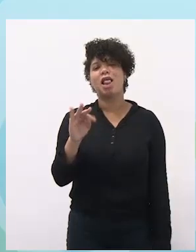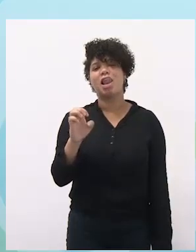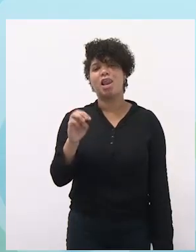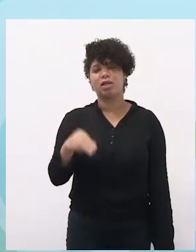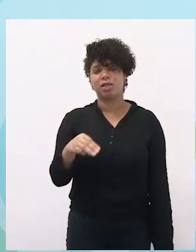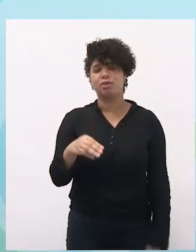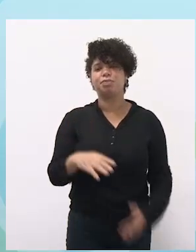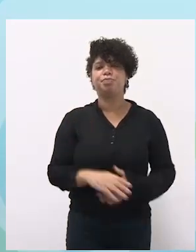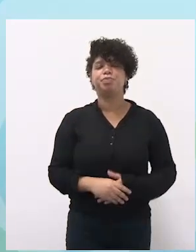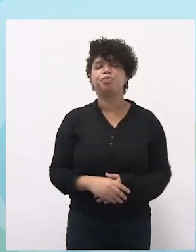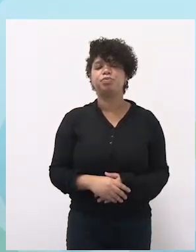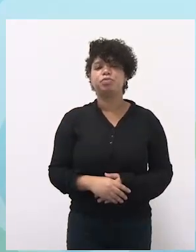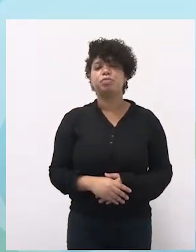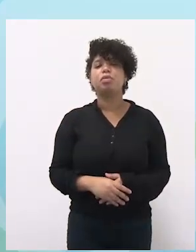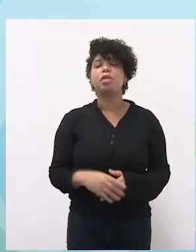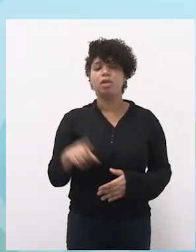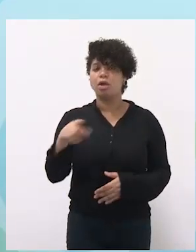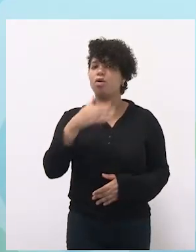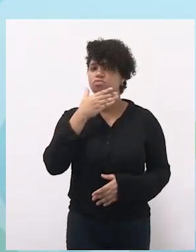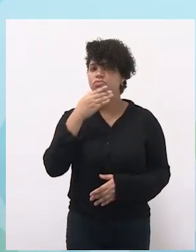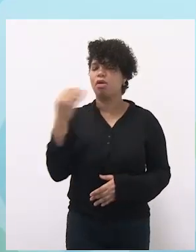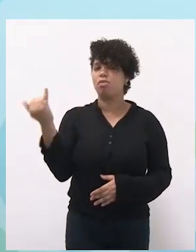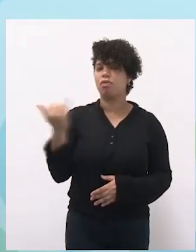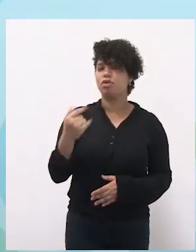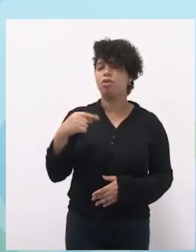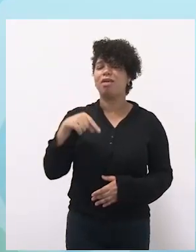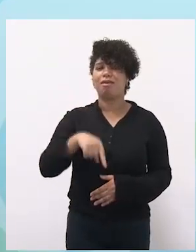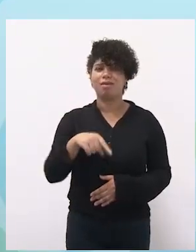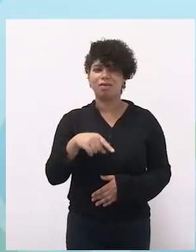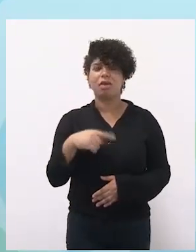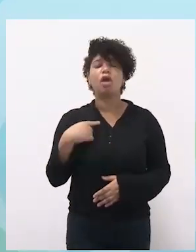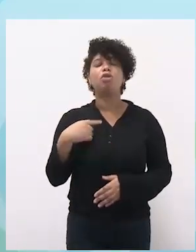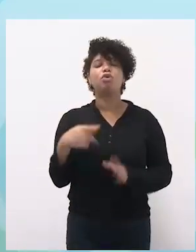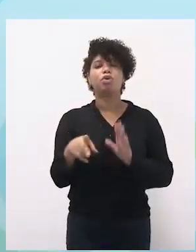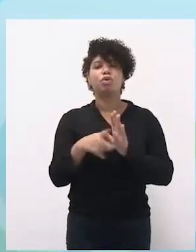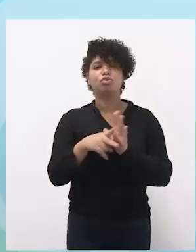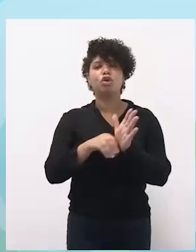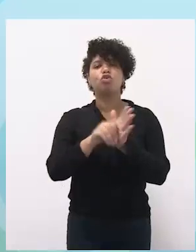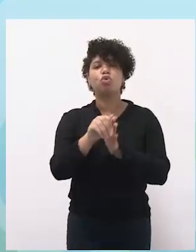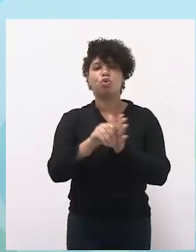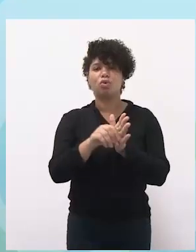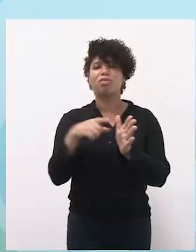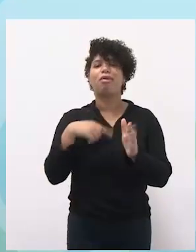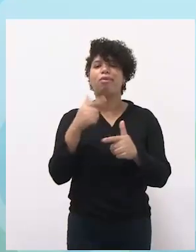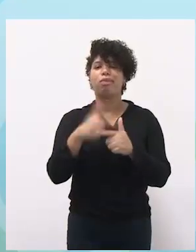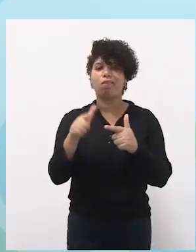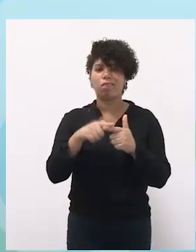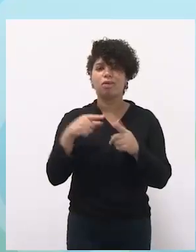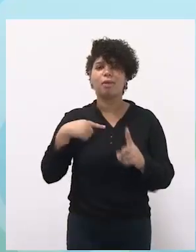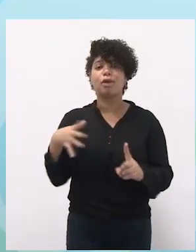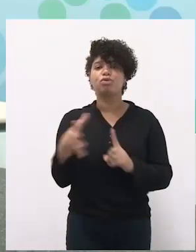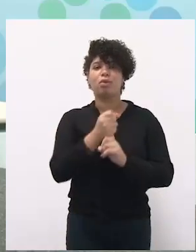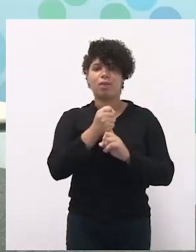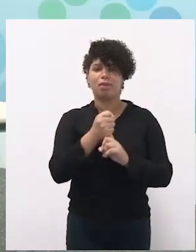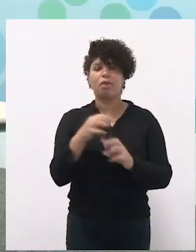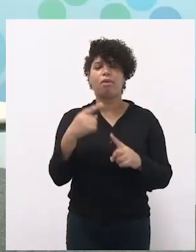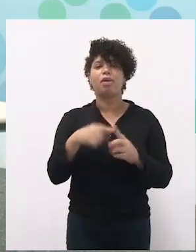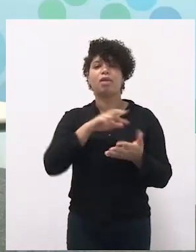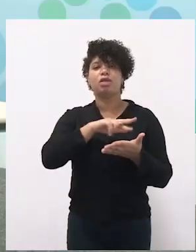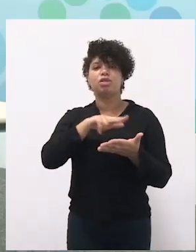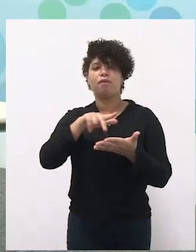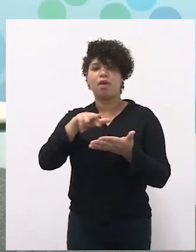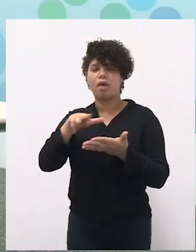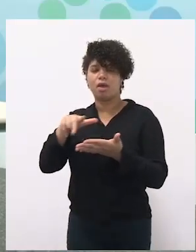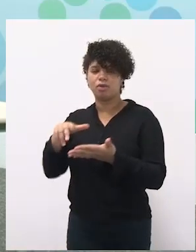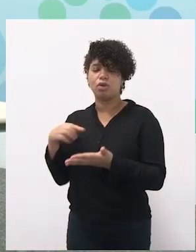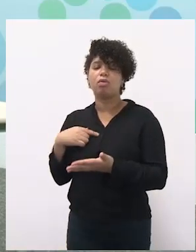Aqui também no Google a gente tem o mesmo problema de domínio, porque dentro da conta da secretaria nós temos mais de um domínio. Então, por isso